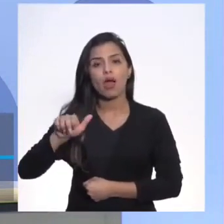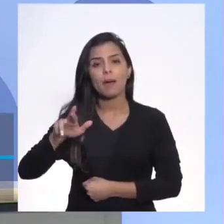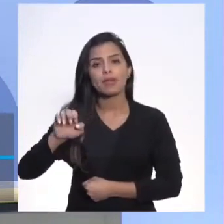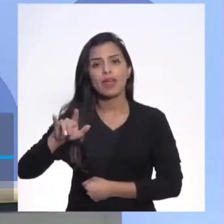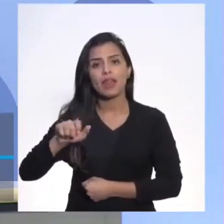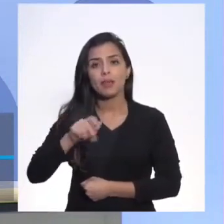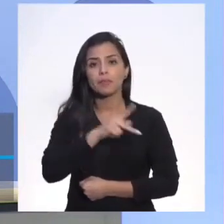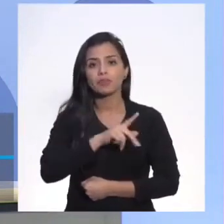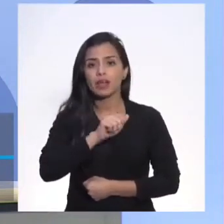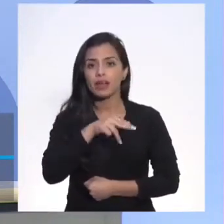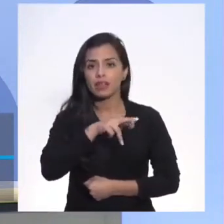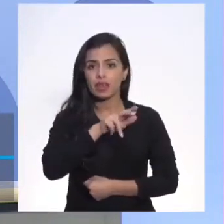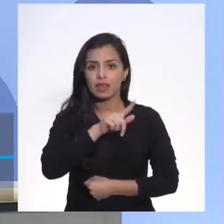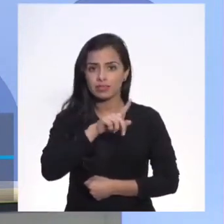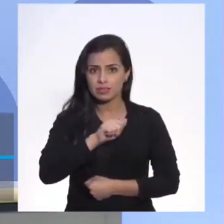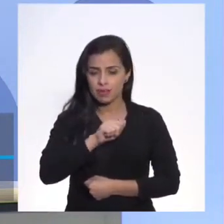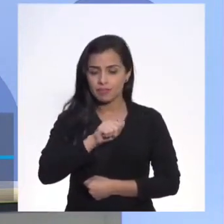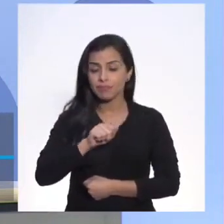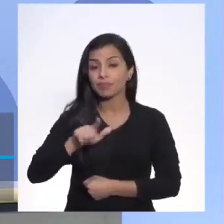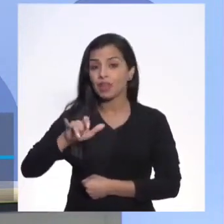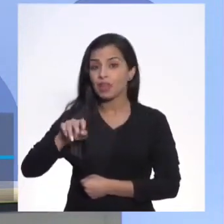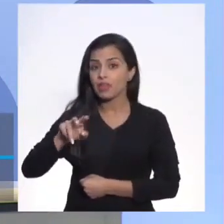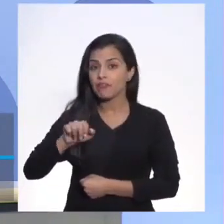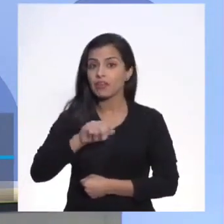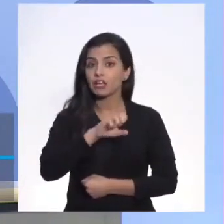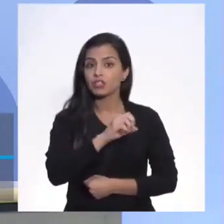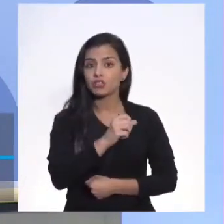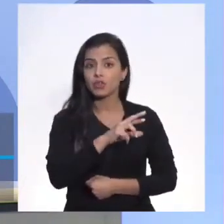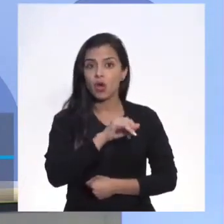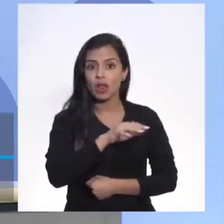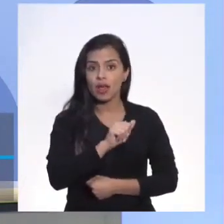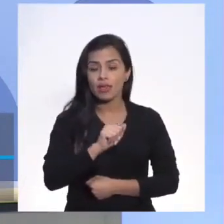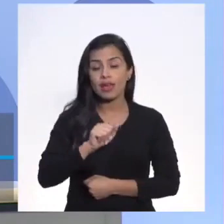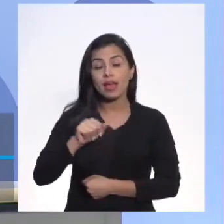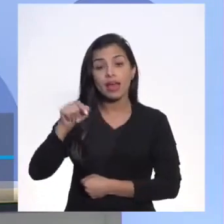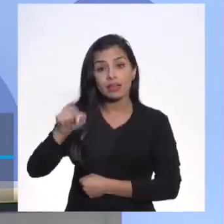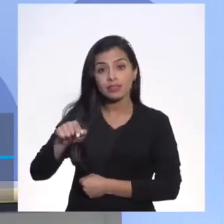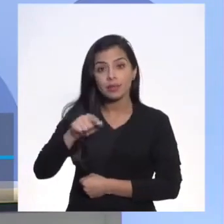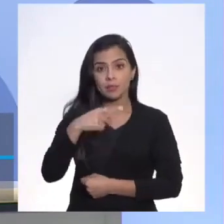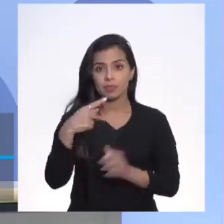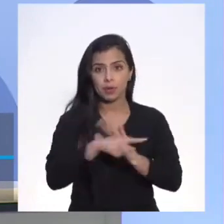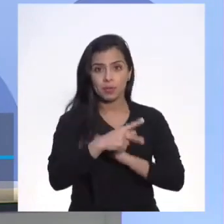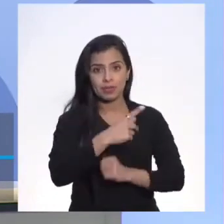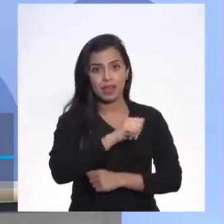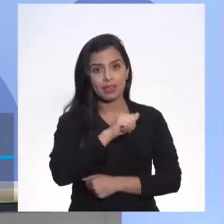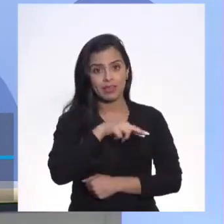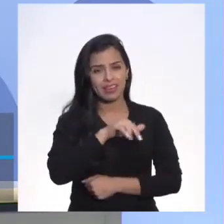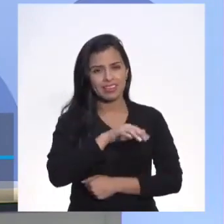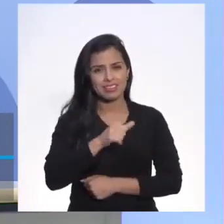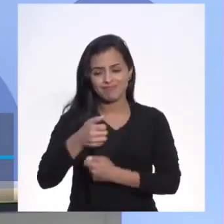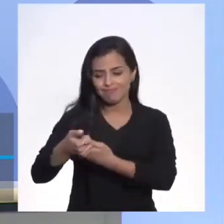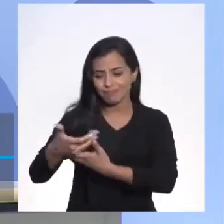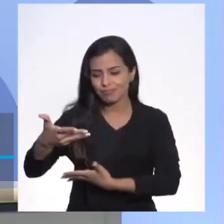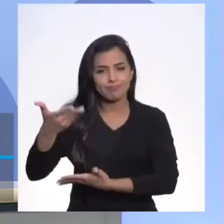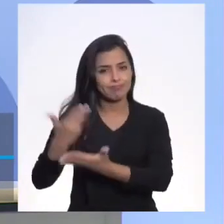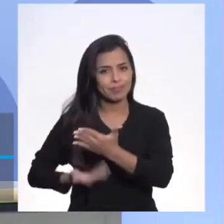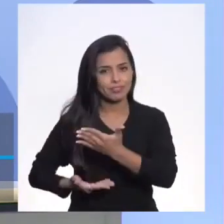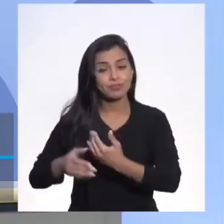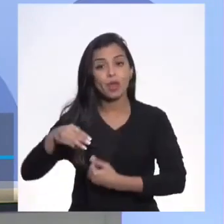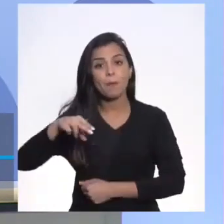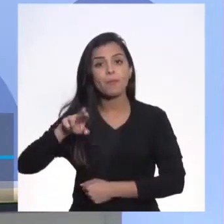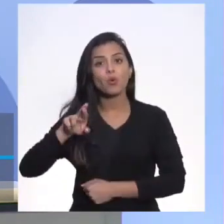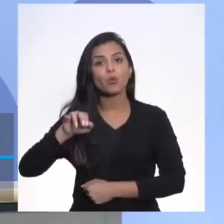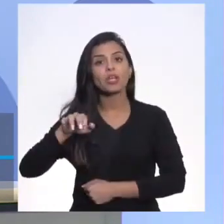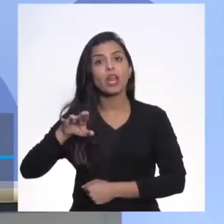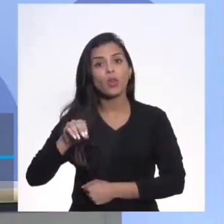professora Andresa, aluna Lívia, da professora Suraya. Da professora Andresa, ela colocou mais alguns nomes, mas eu não consegui anotar depois. Aluno